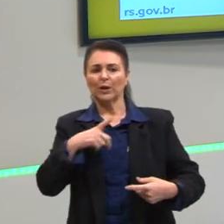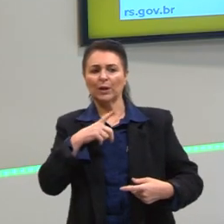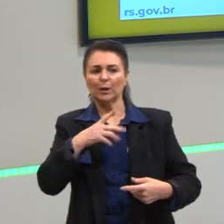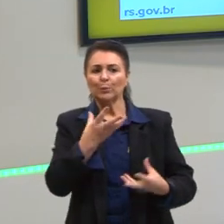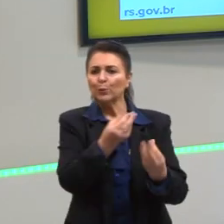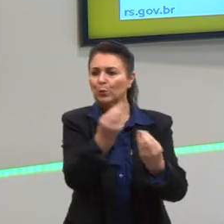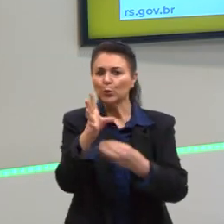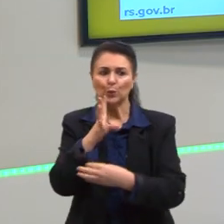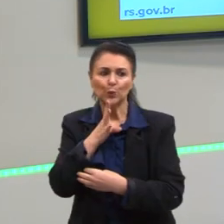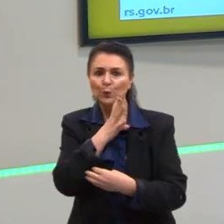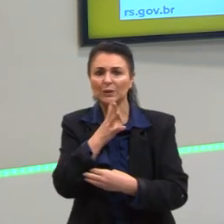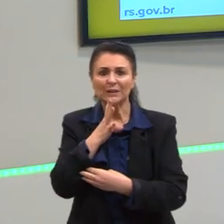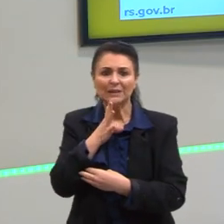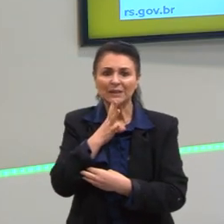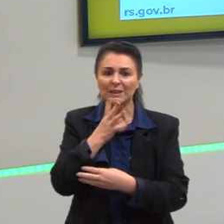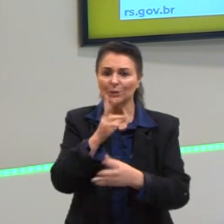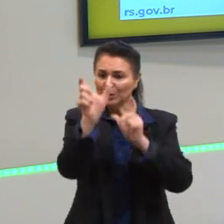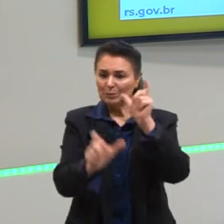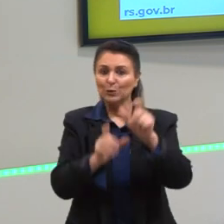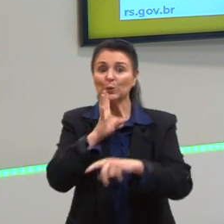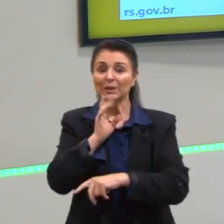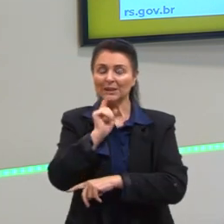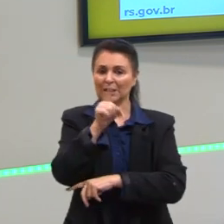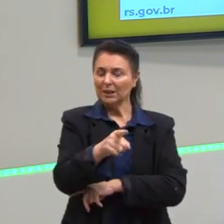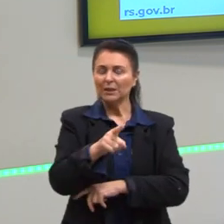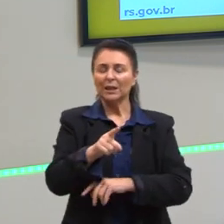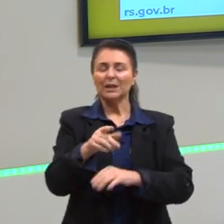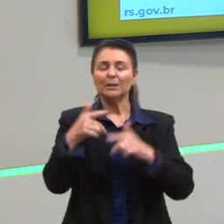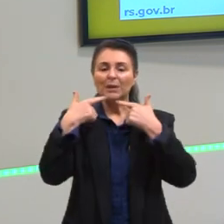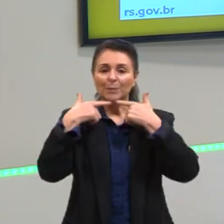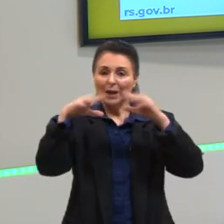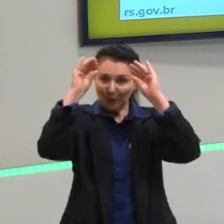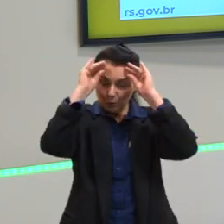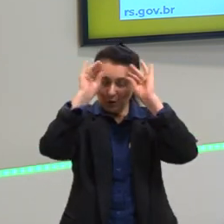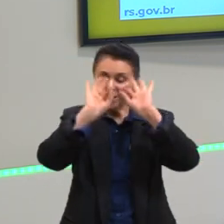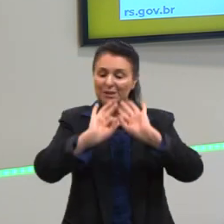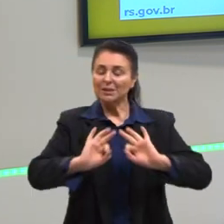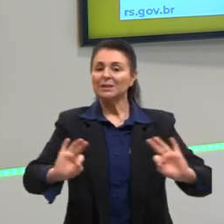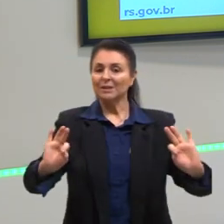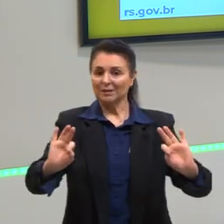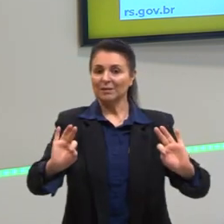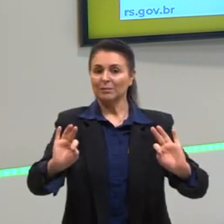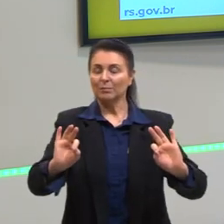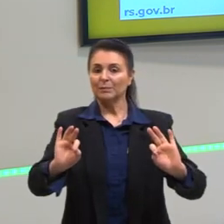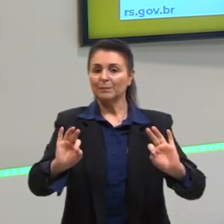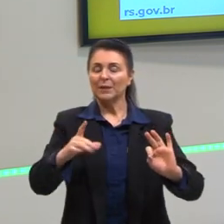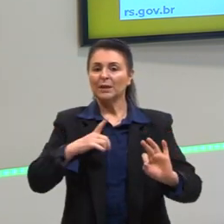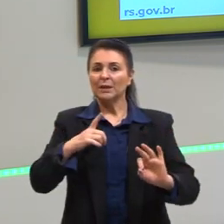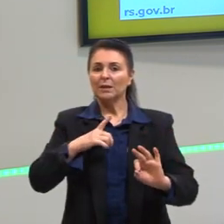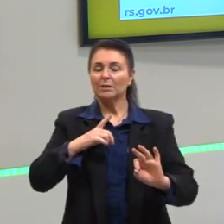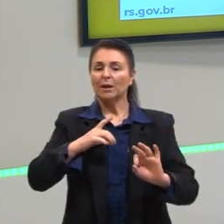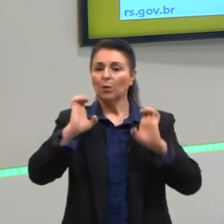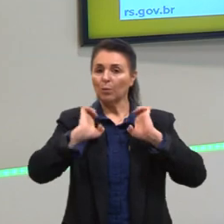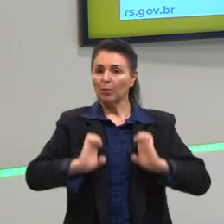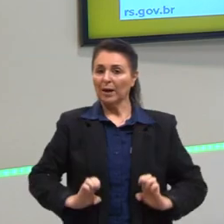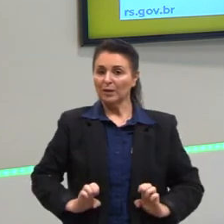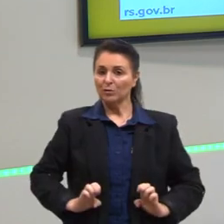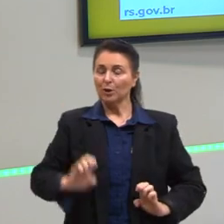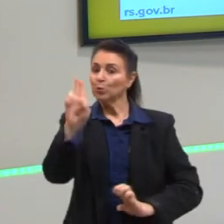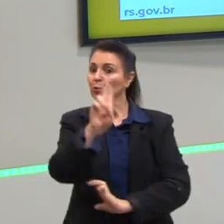ações ele não fala ele tem uma linguagem simples ele tipo ele consegue penetrar em outros ambientes né Então olha seria uma ética